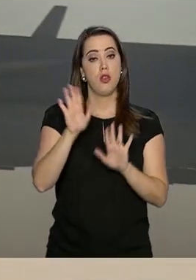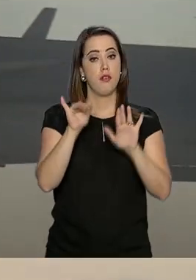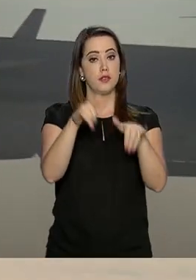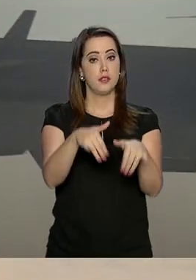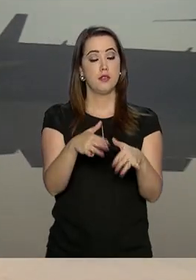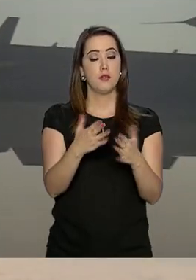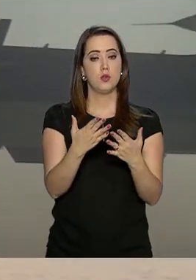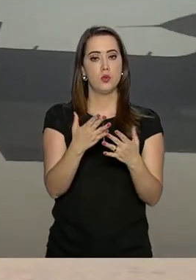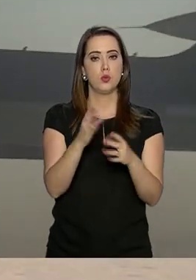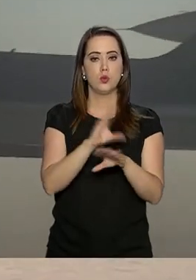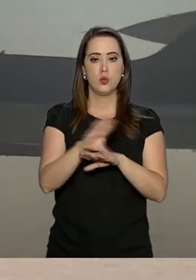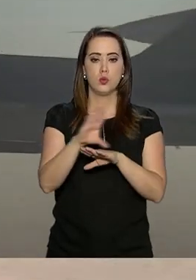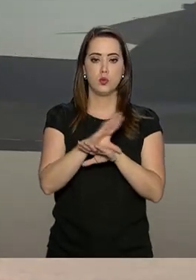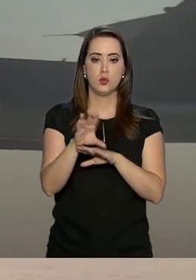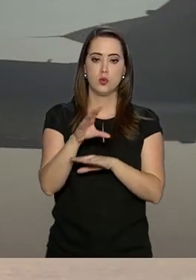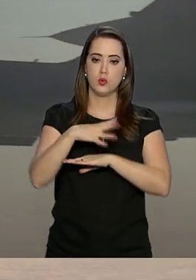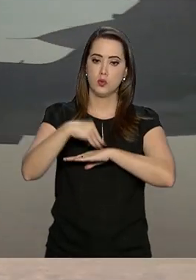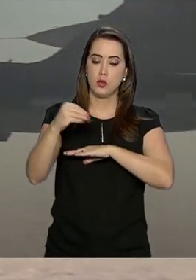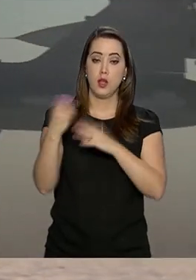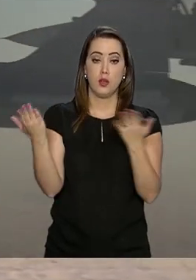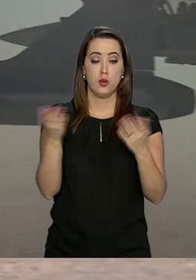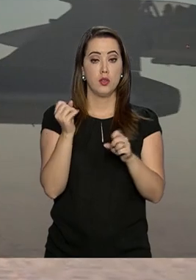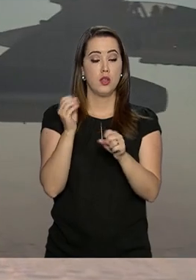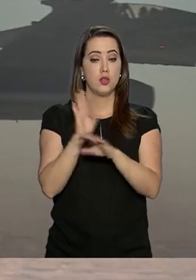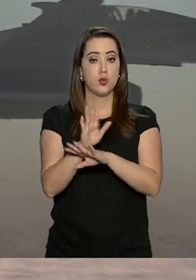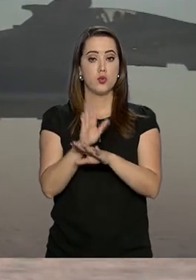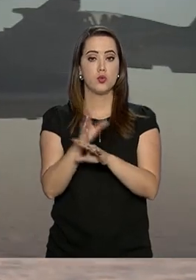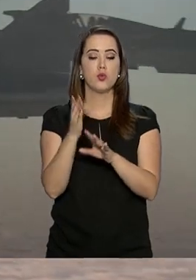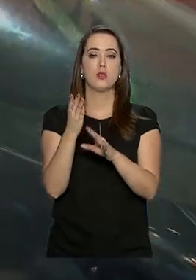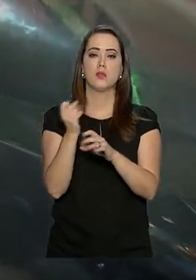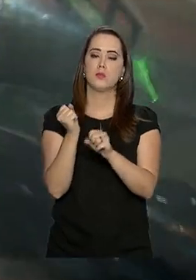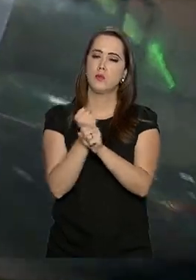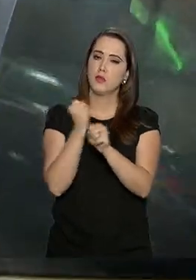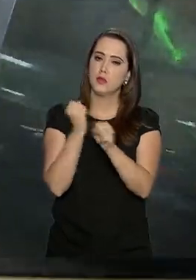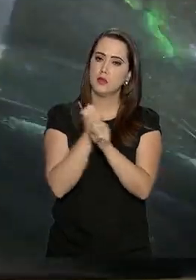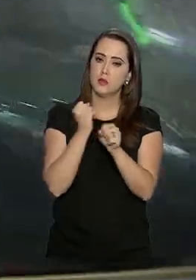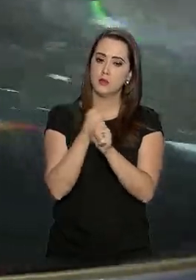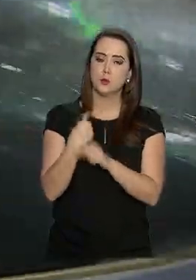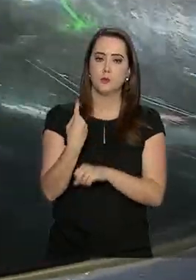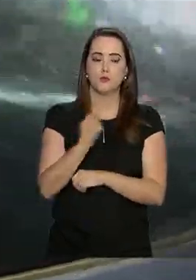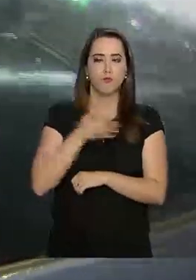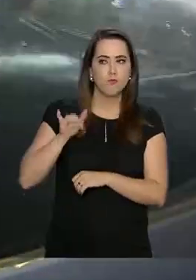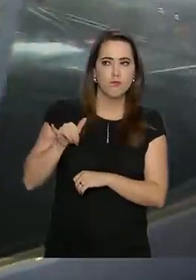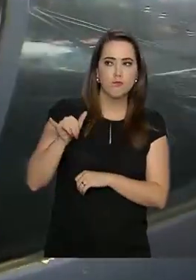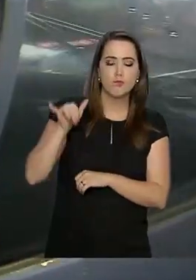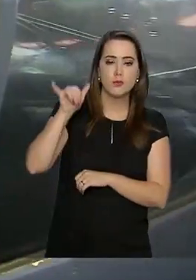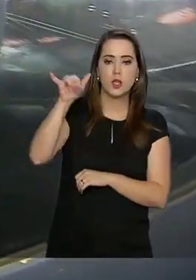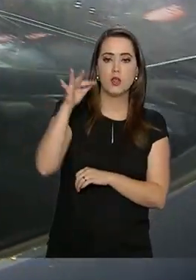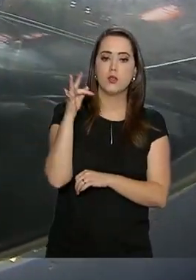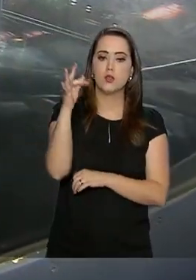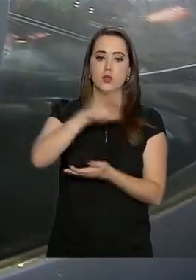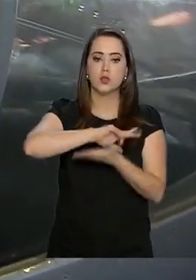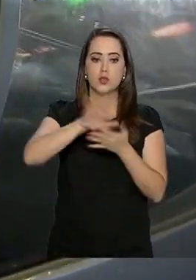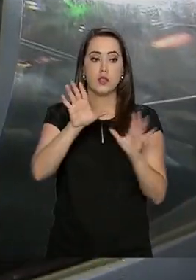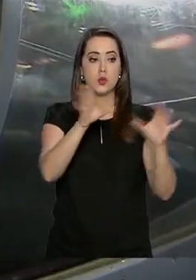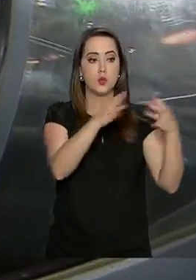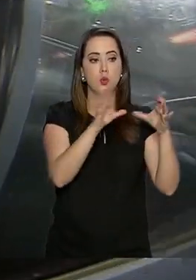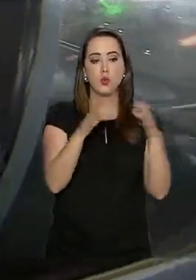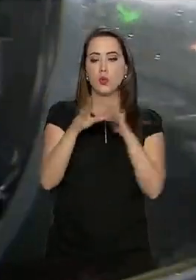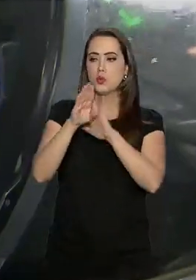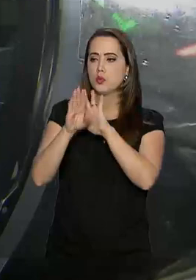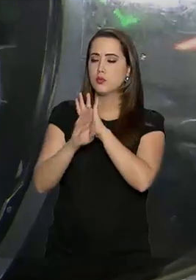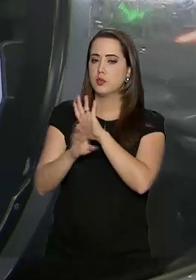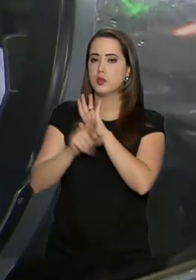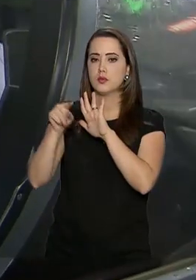na Suécia agora ajudam a construir o Gripen brasileiro. E no futuro vão atuar em diversos outros